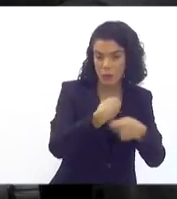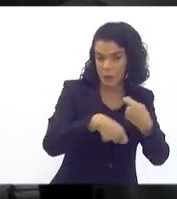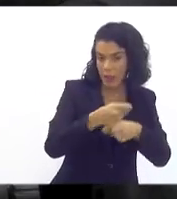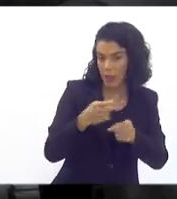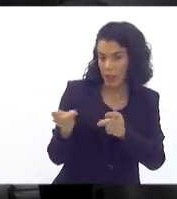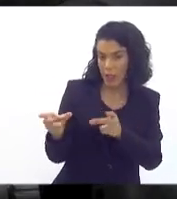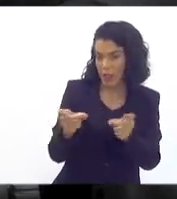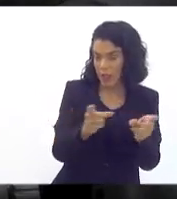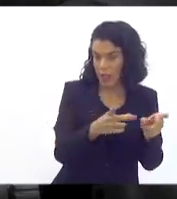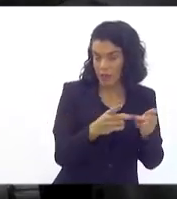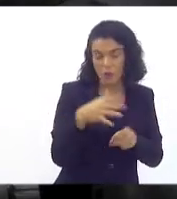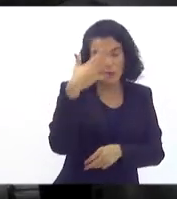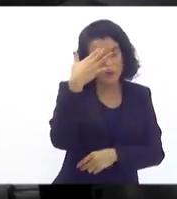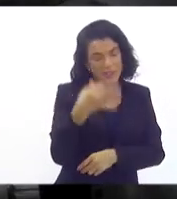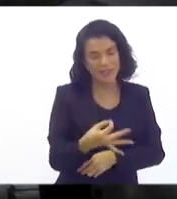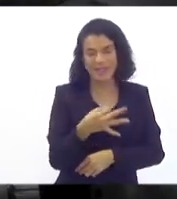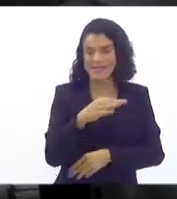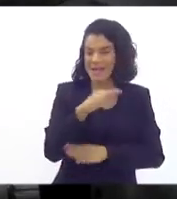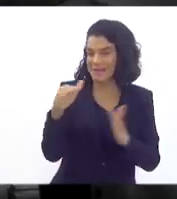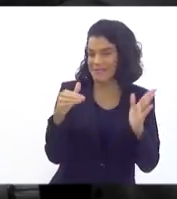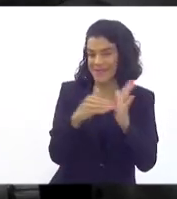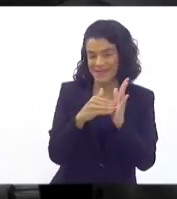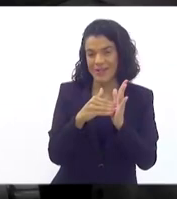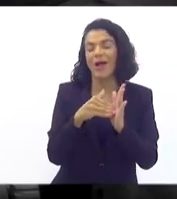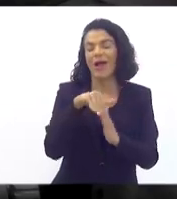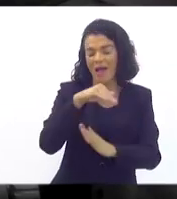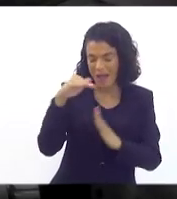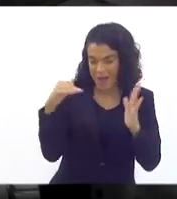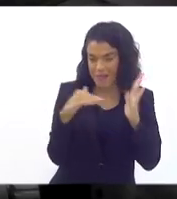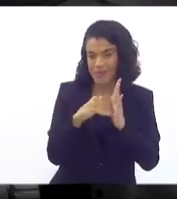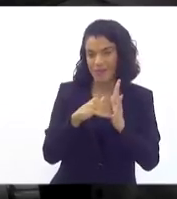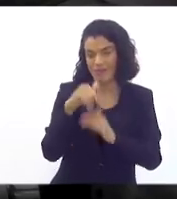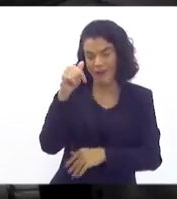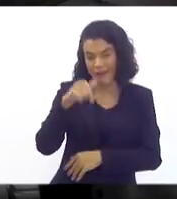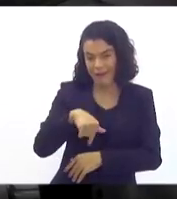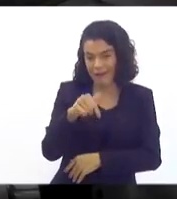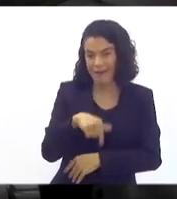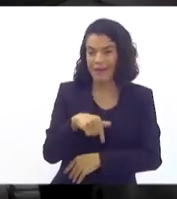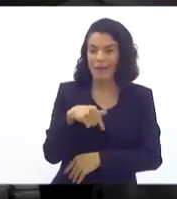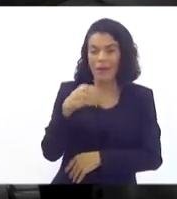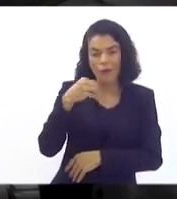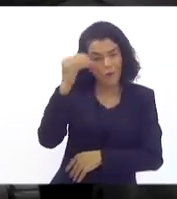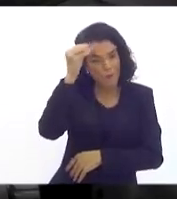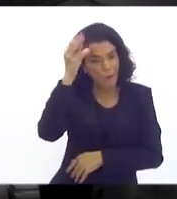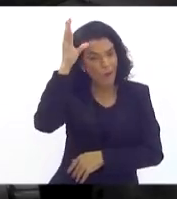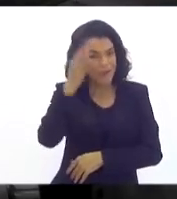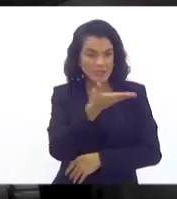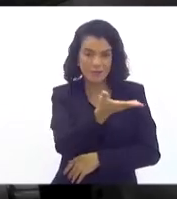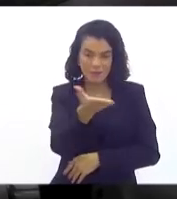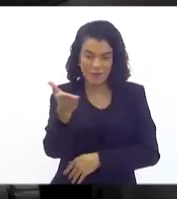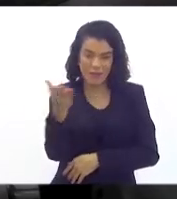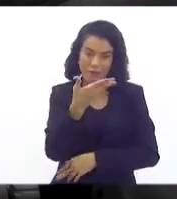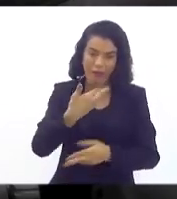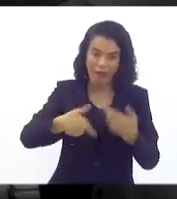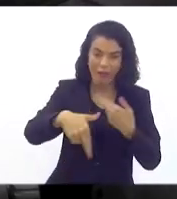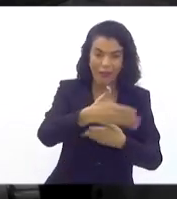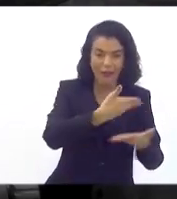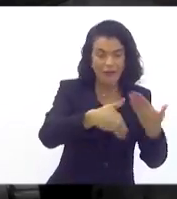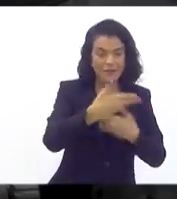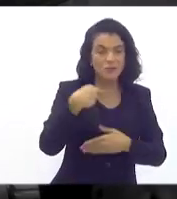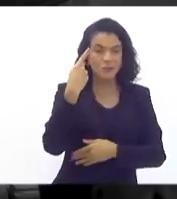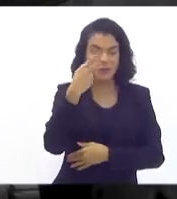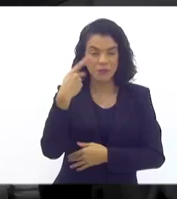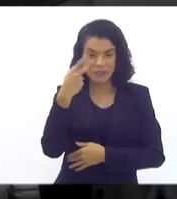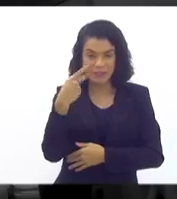é importante e eu tenho certeza absoluta absoluta que aqui né com conhecimento que o Senhor tem com que tem